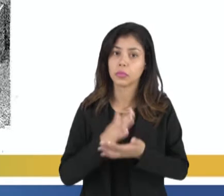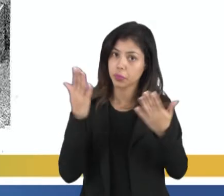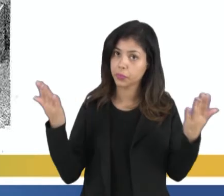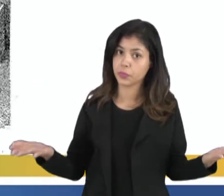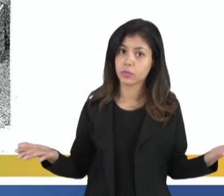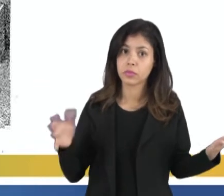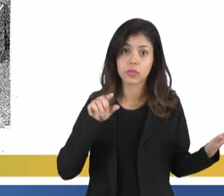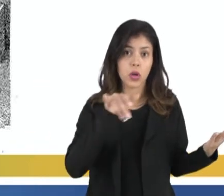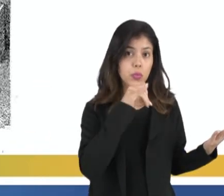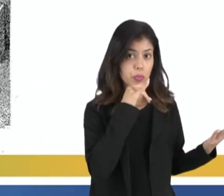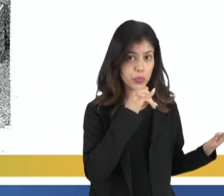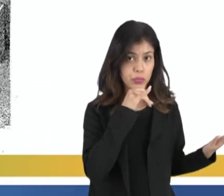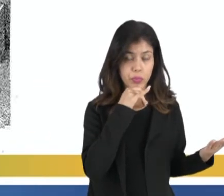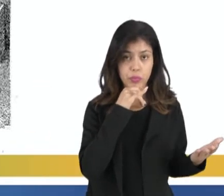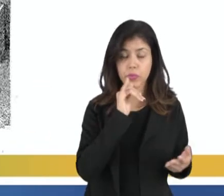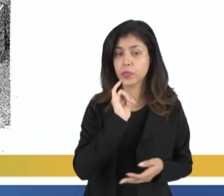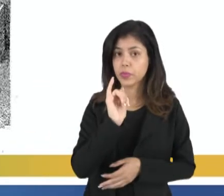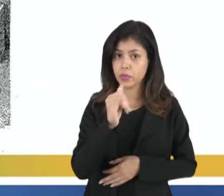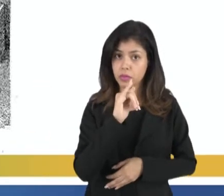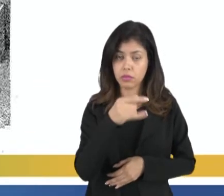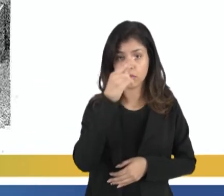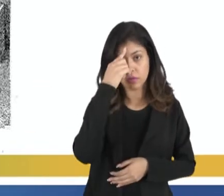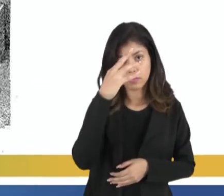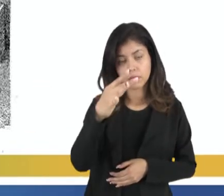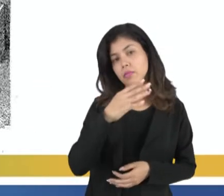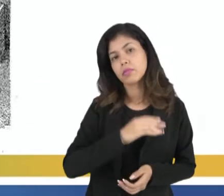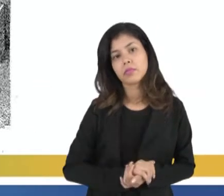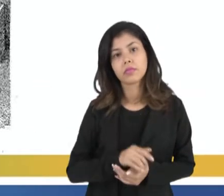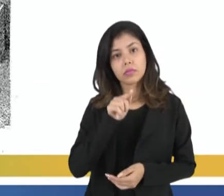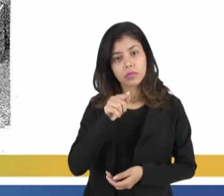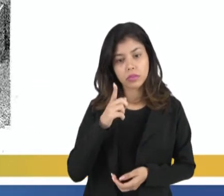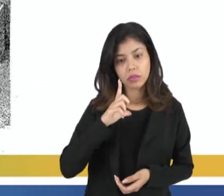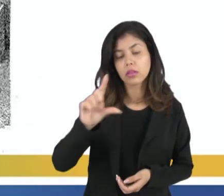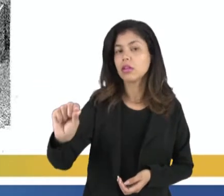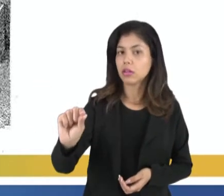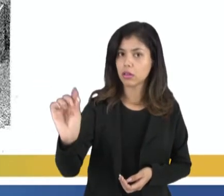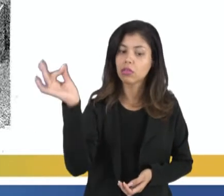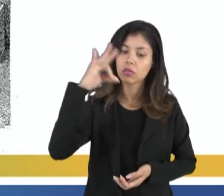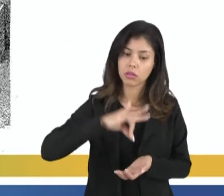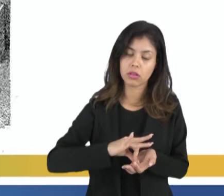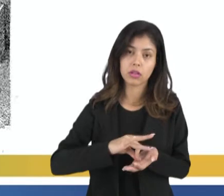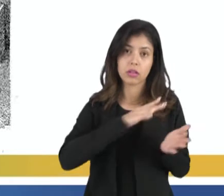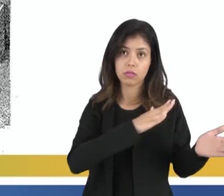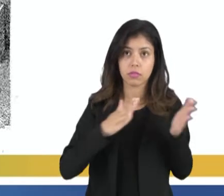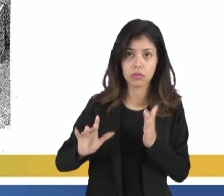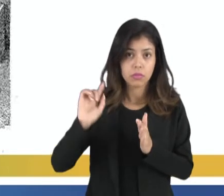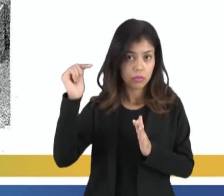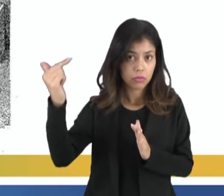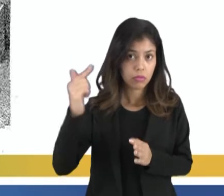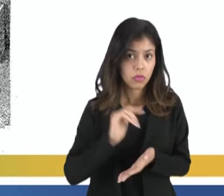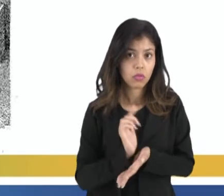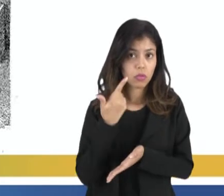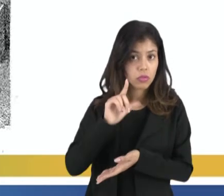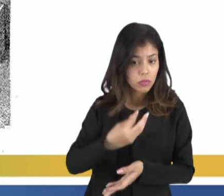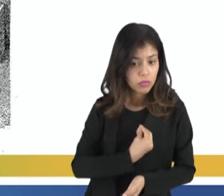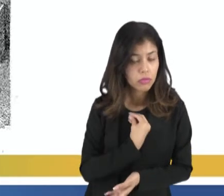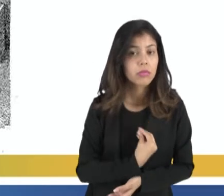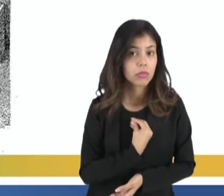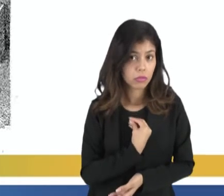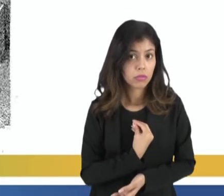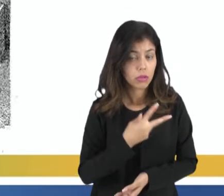Então, esse é um exemplo de uma narrativa de ficção. Você saiu da sua realidade e partiu para aquela ali. Você conseguiu